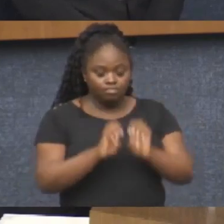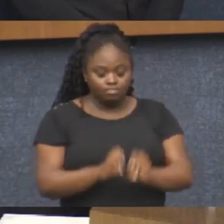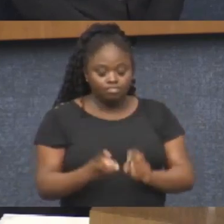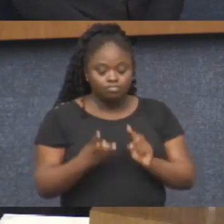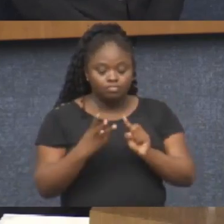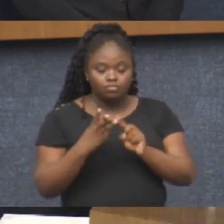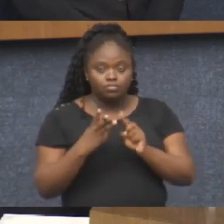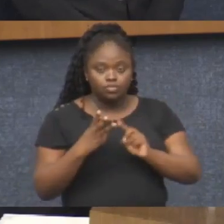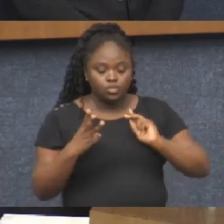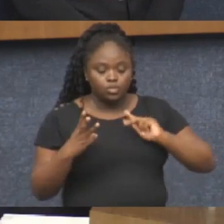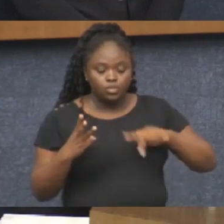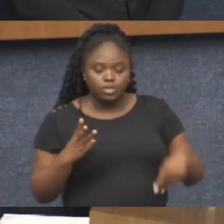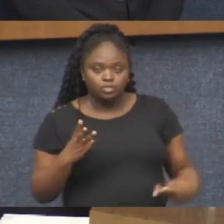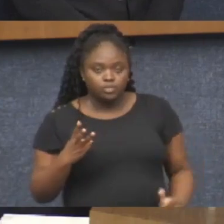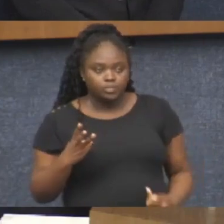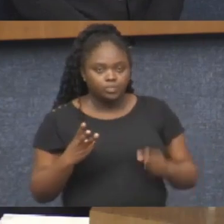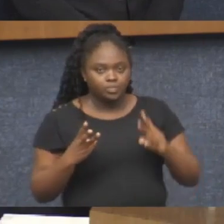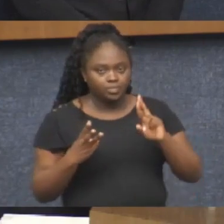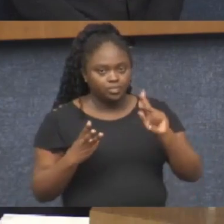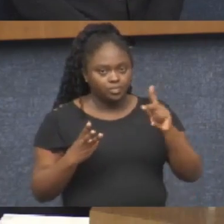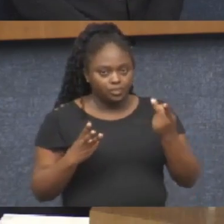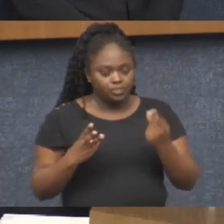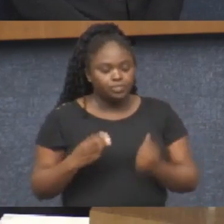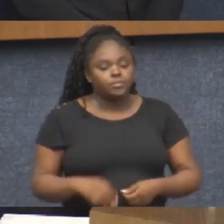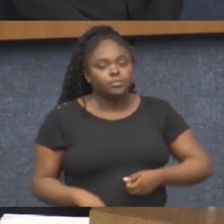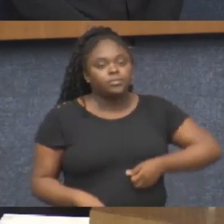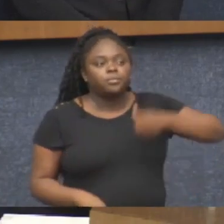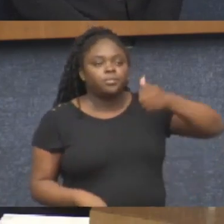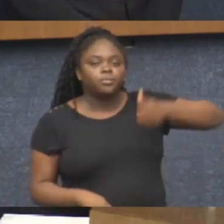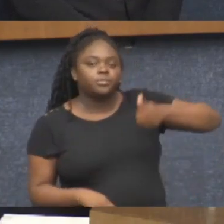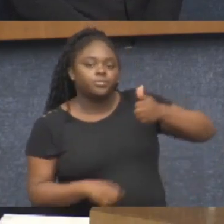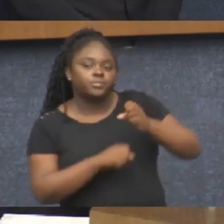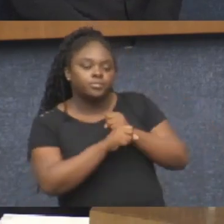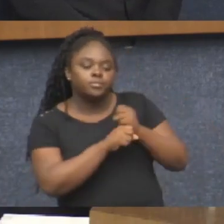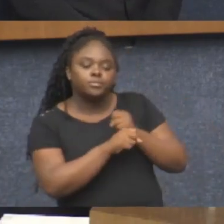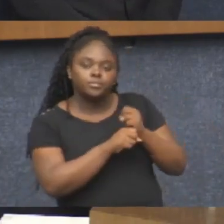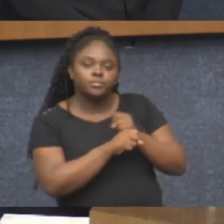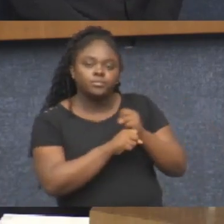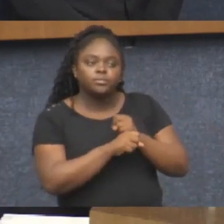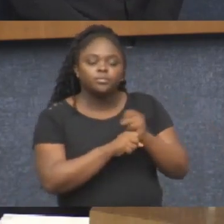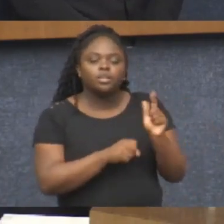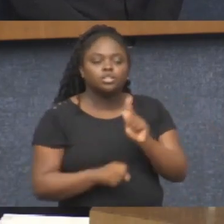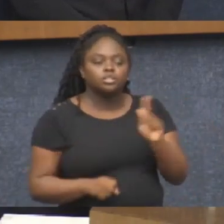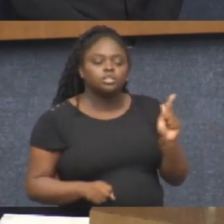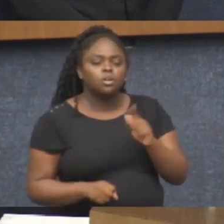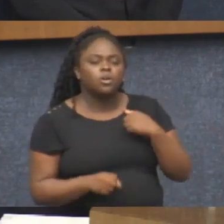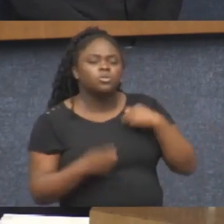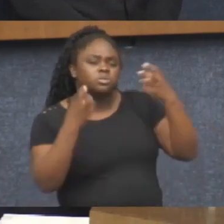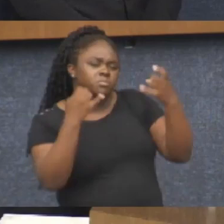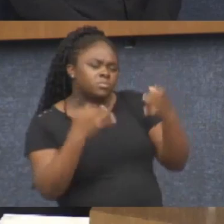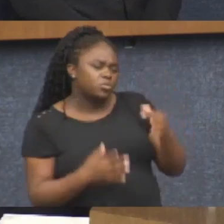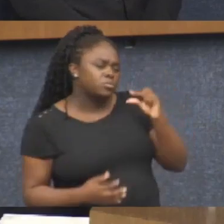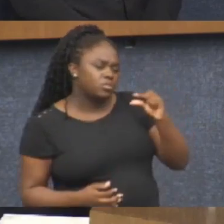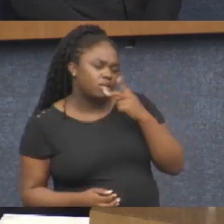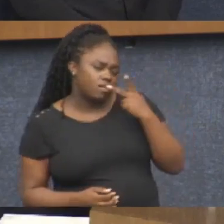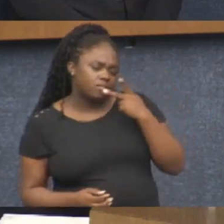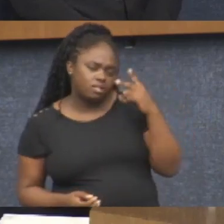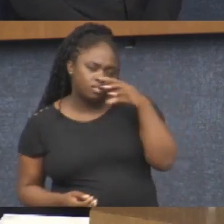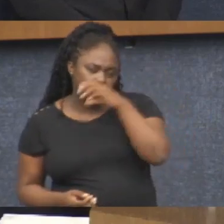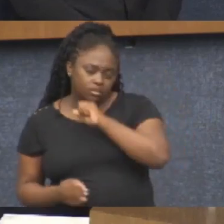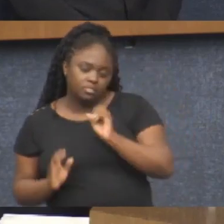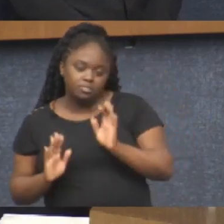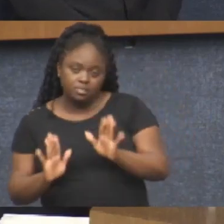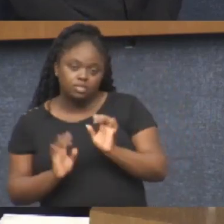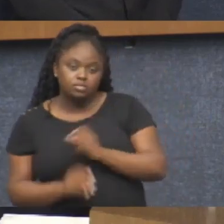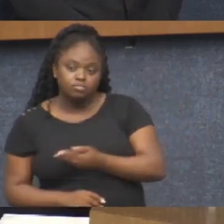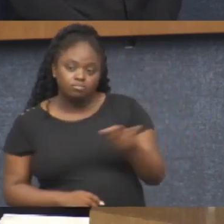e o eixo humano, o RH, né? Então, na verdade, meu primeiro ano de gestão ele foi... Estou contando um pouquinho dessa história, vai ser muito breve, né?